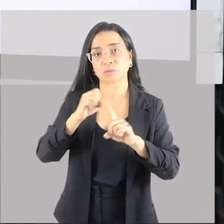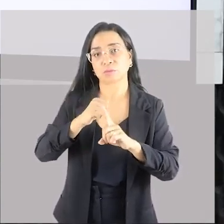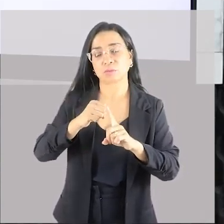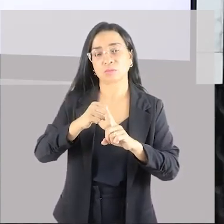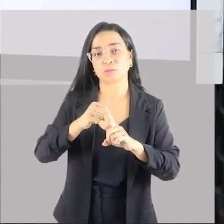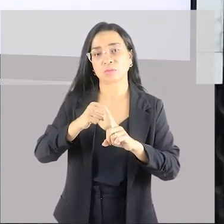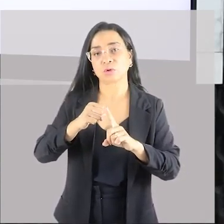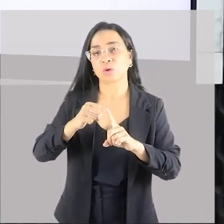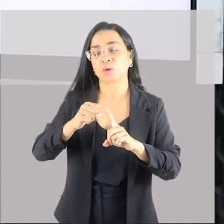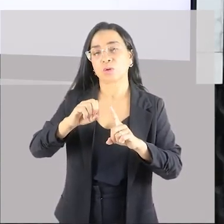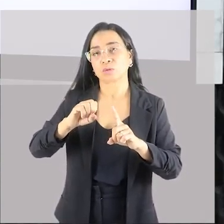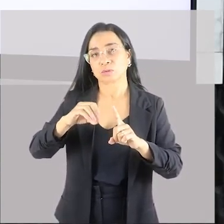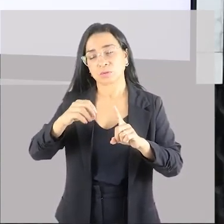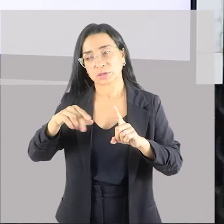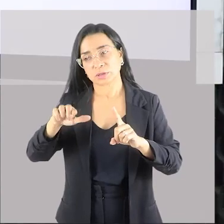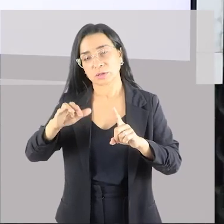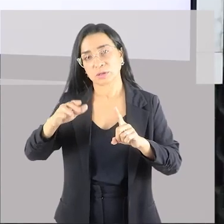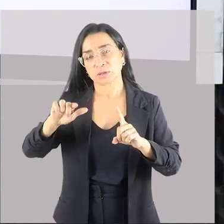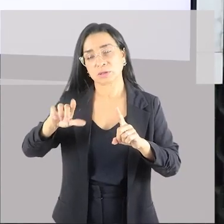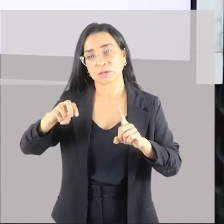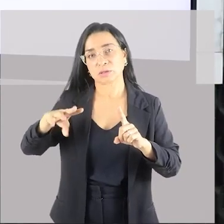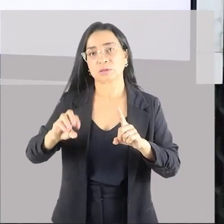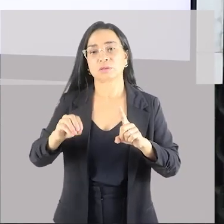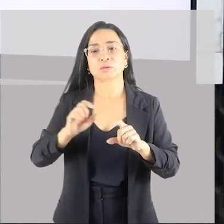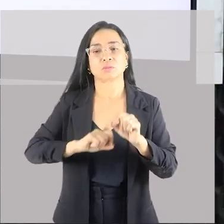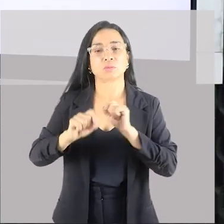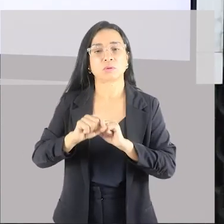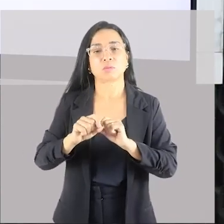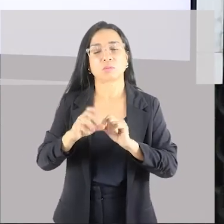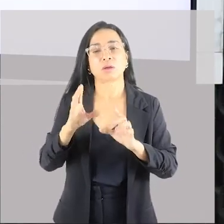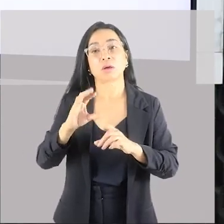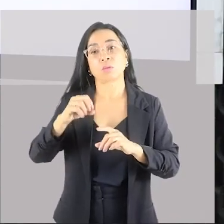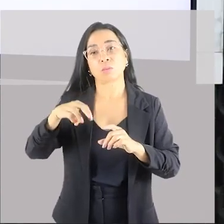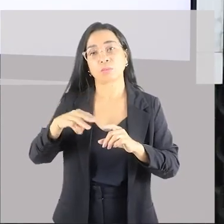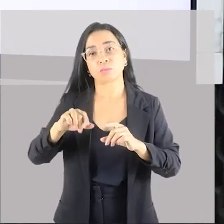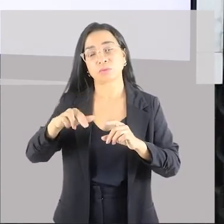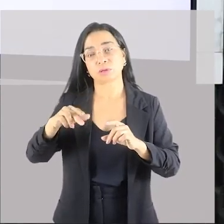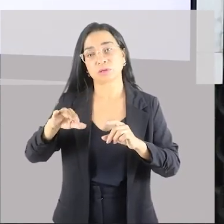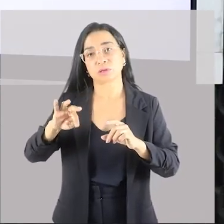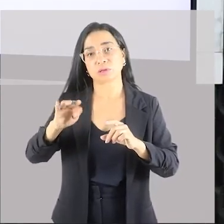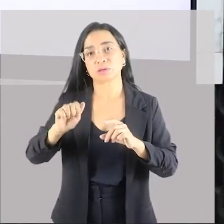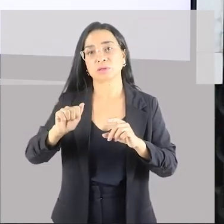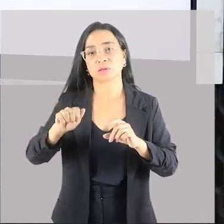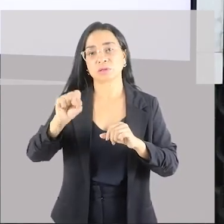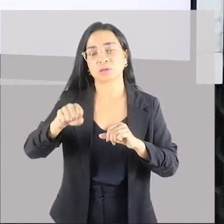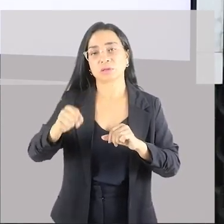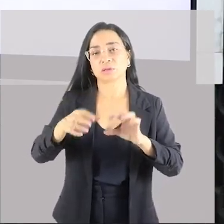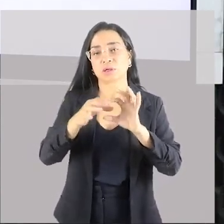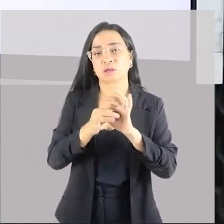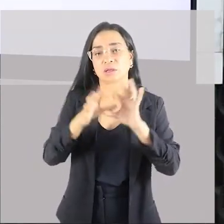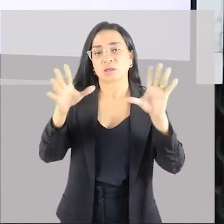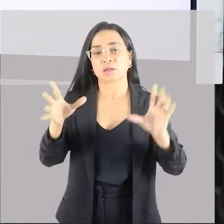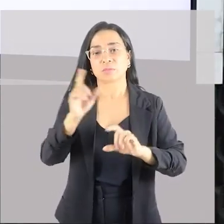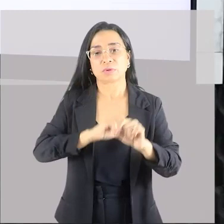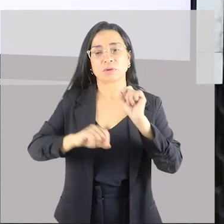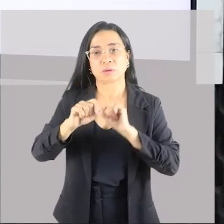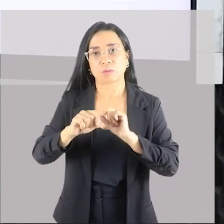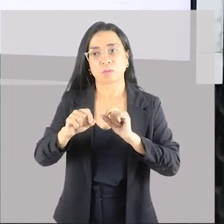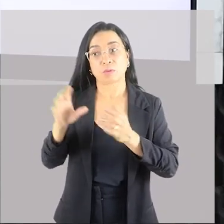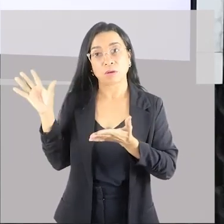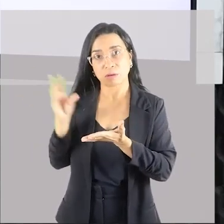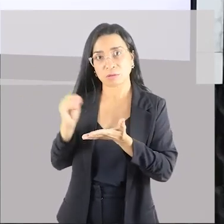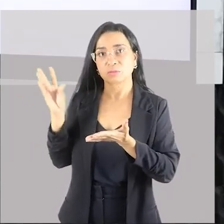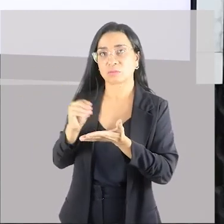Agora ele é precursor, mas ele não é socialista, ele não é comunista, ele é liberal. Pega para ti, ele é liberal.